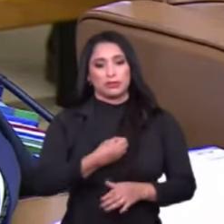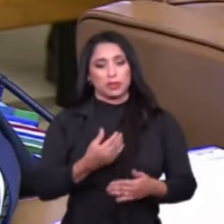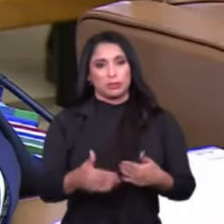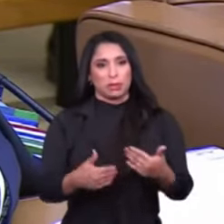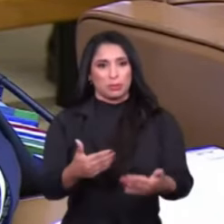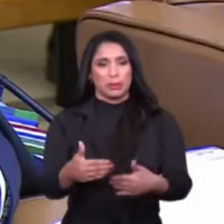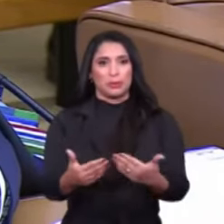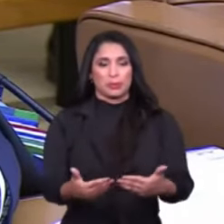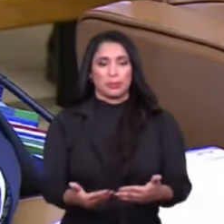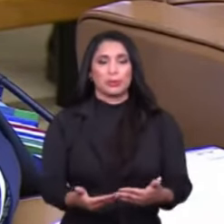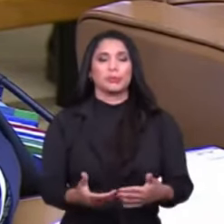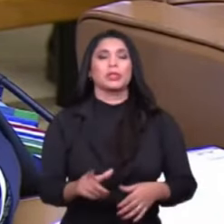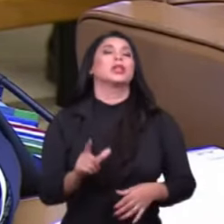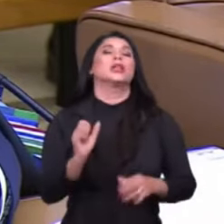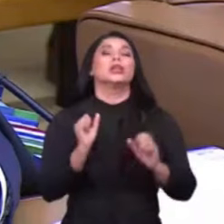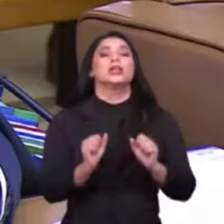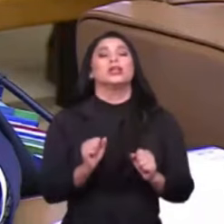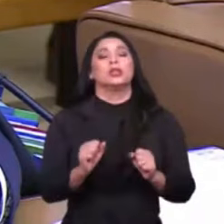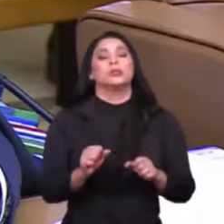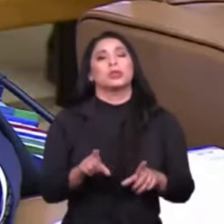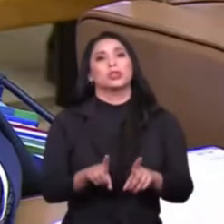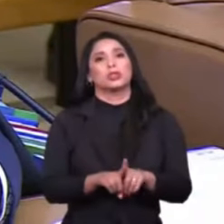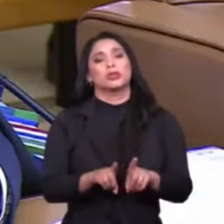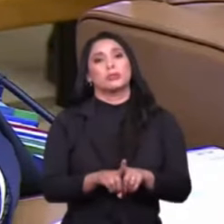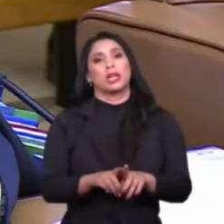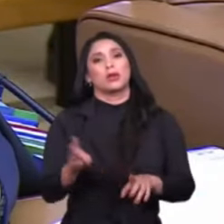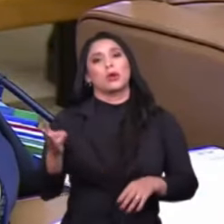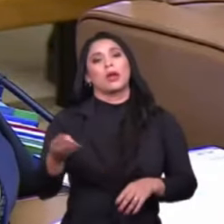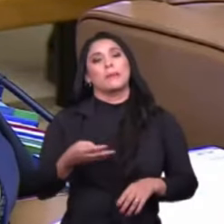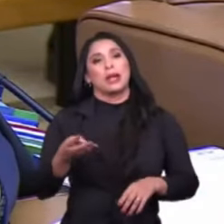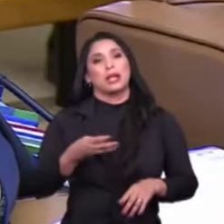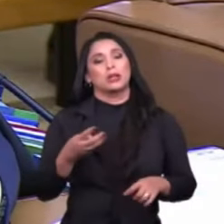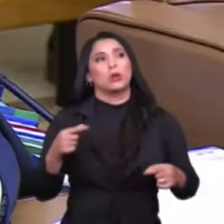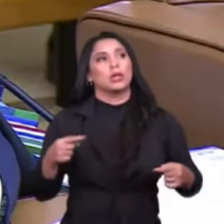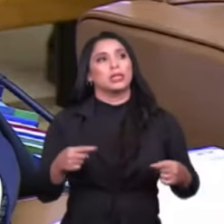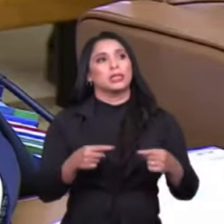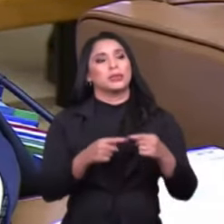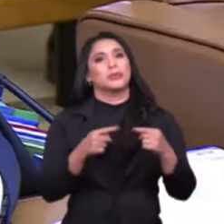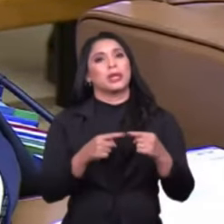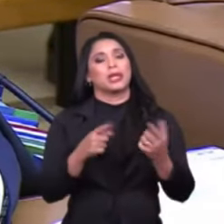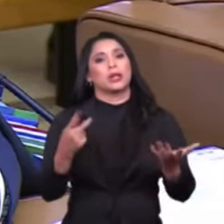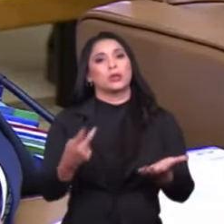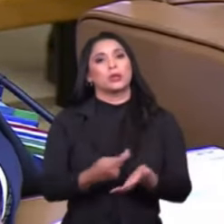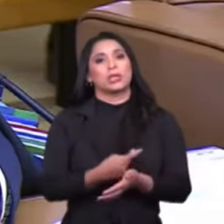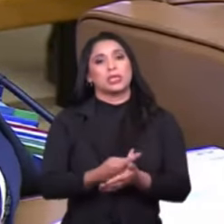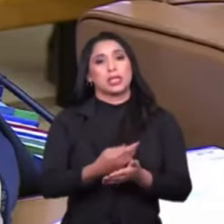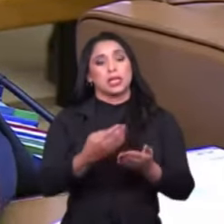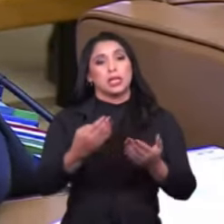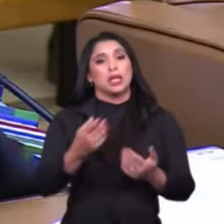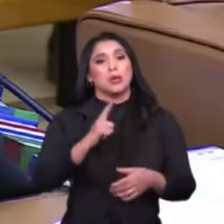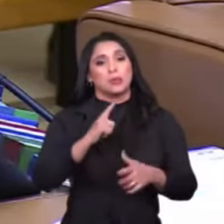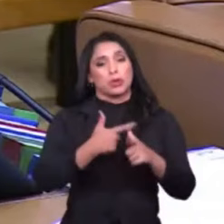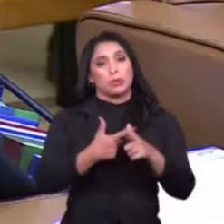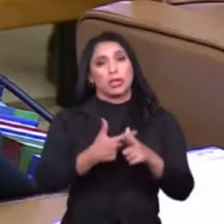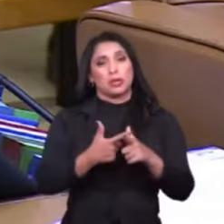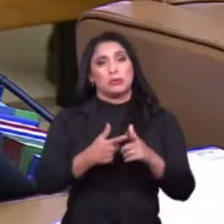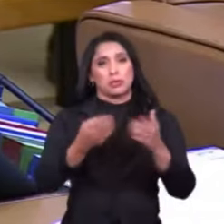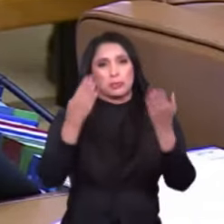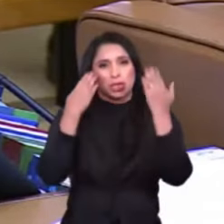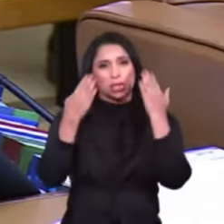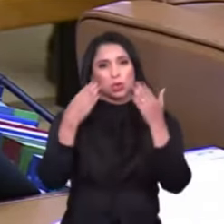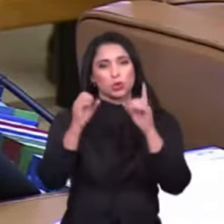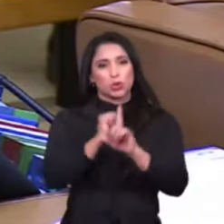Sendo que esses sintomas podem, além da ação direta da maconha, estar associados a eventos psicossociais, como, por